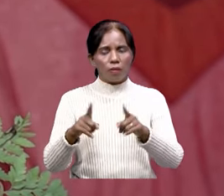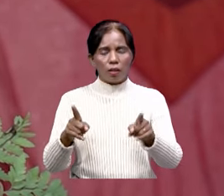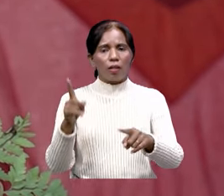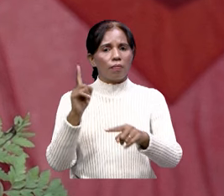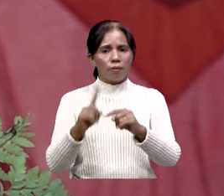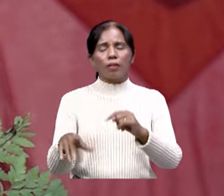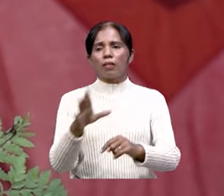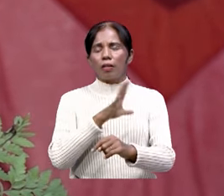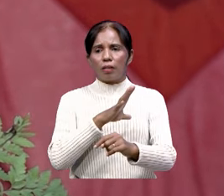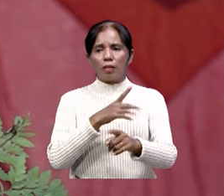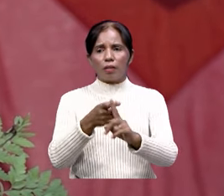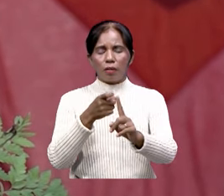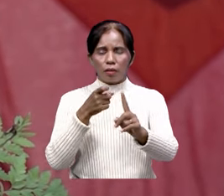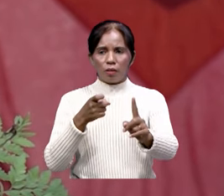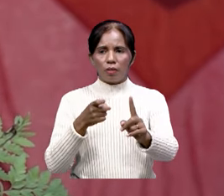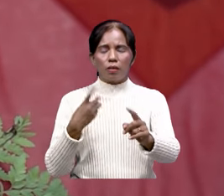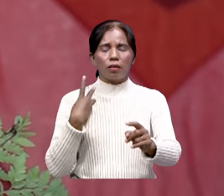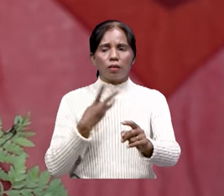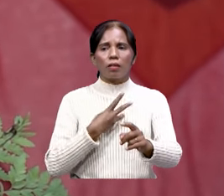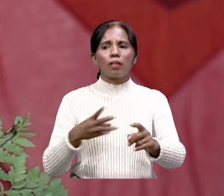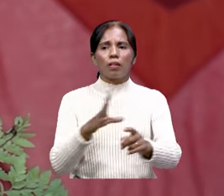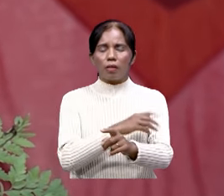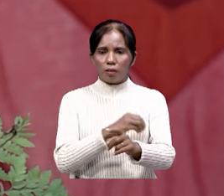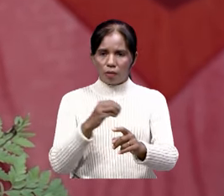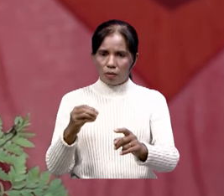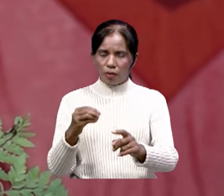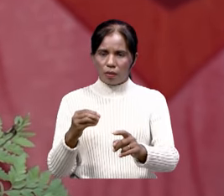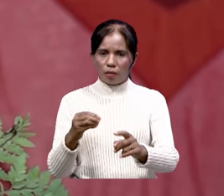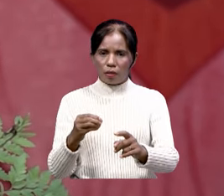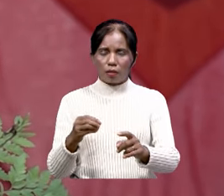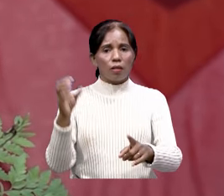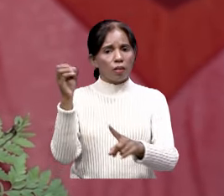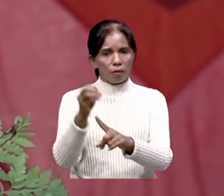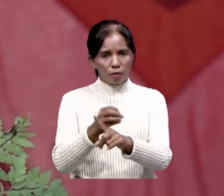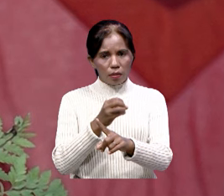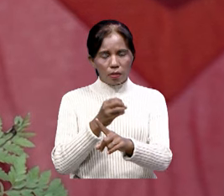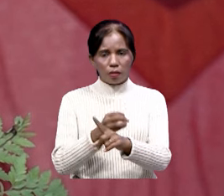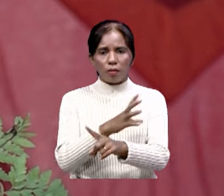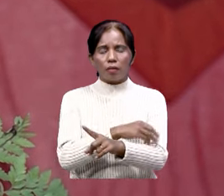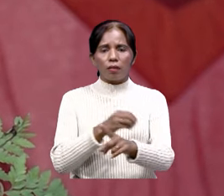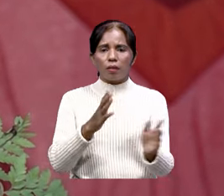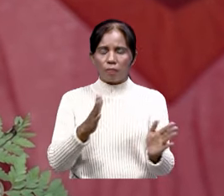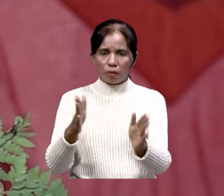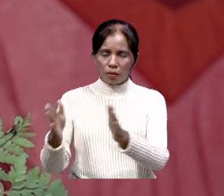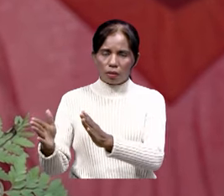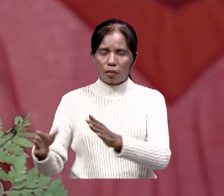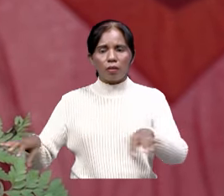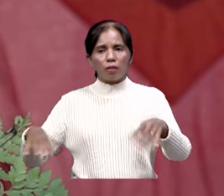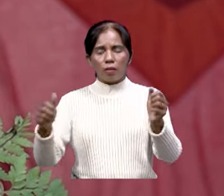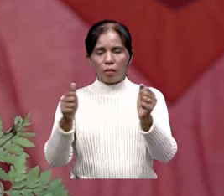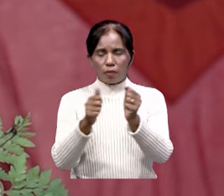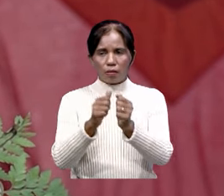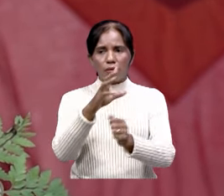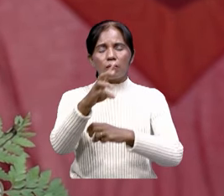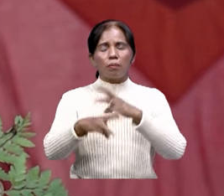também para melhorar o nosso desempenho e aproveitamento das oportunidades do exigente do processo de integração na Organização